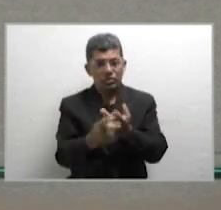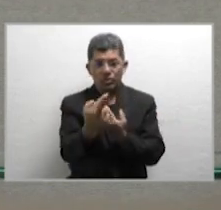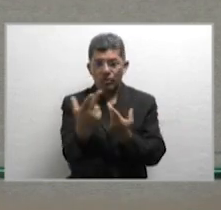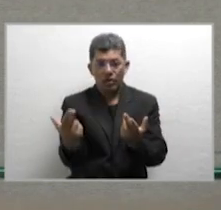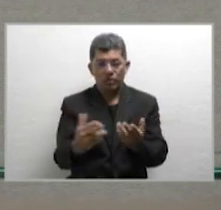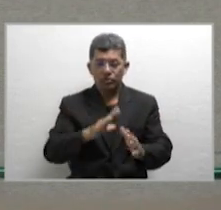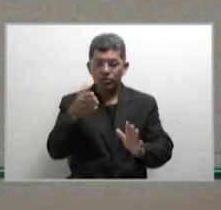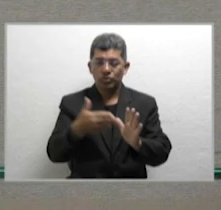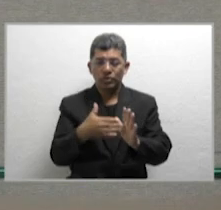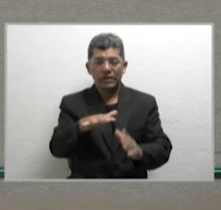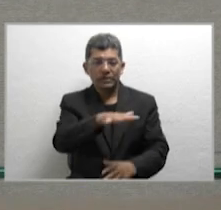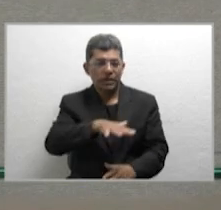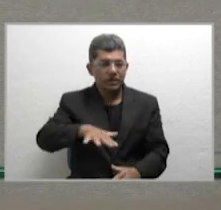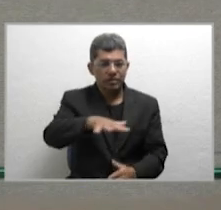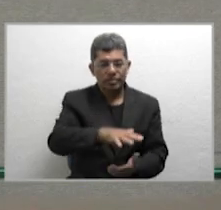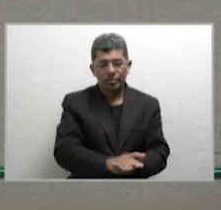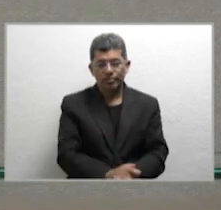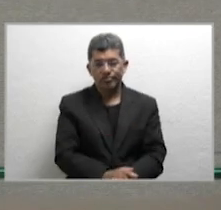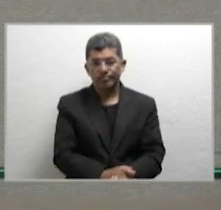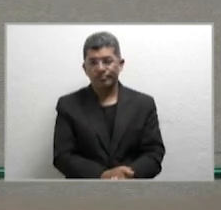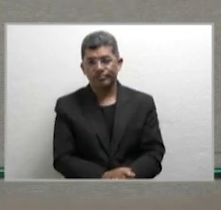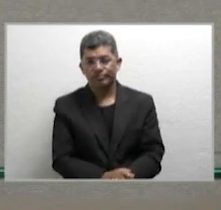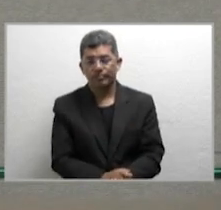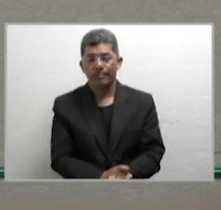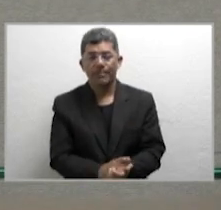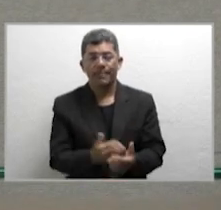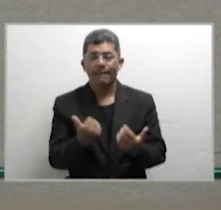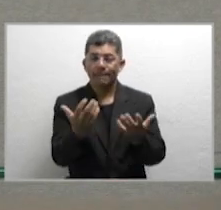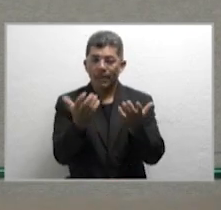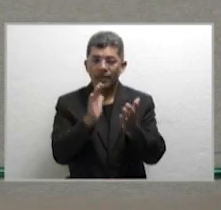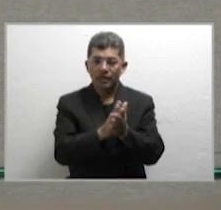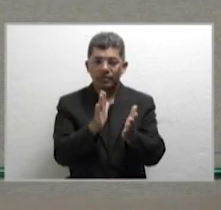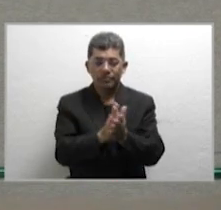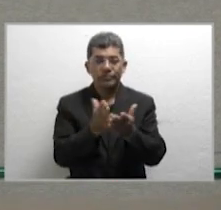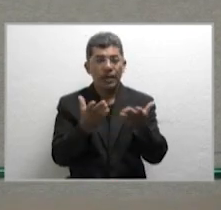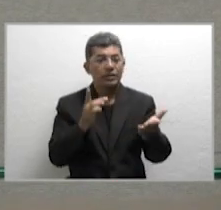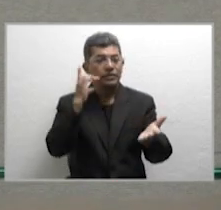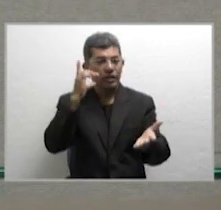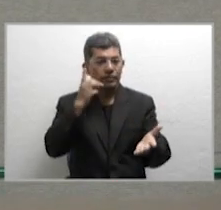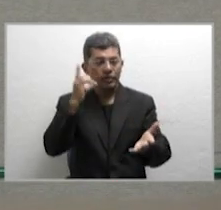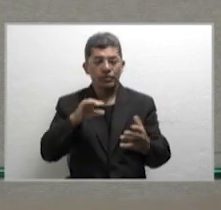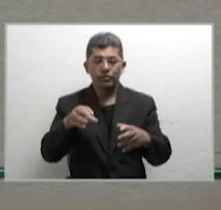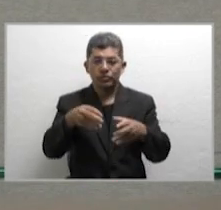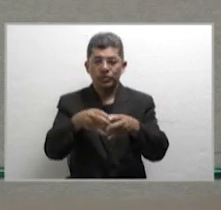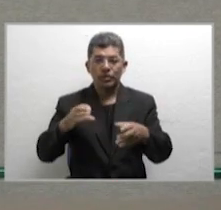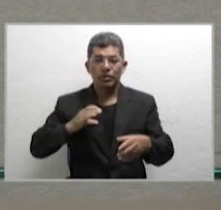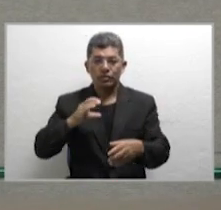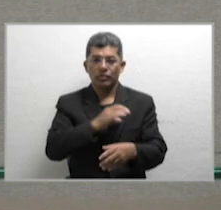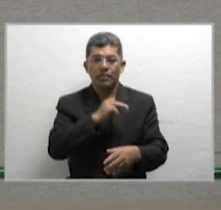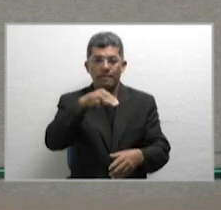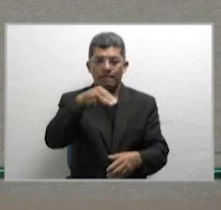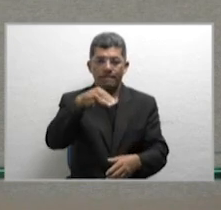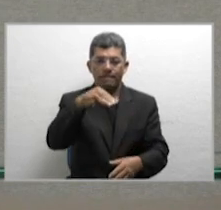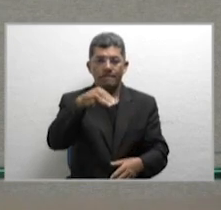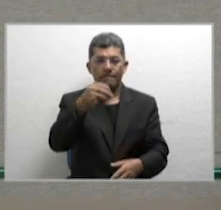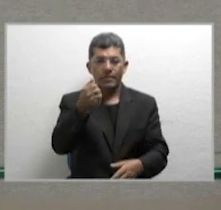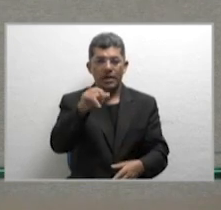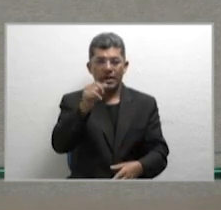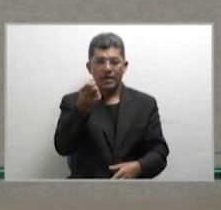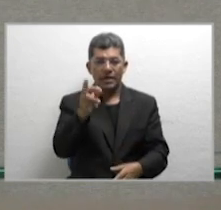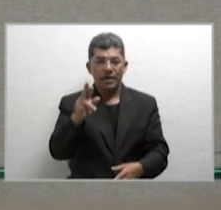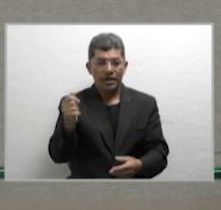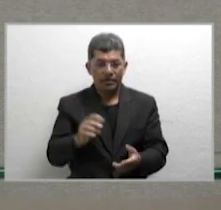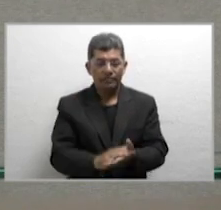em todas as áreas. Quero parabenizar as deputadas que estão nas comissões, deputada Mayra, na Comissão da